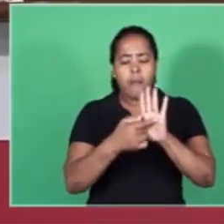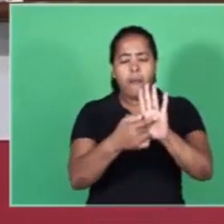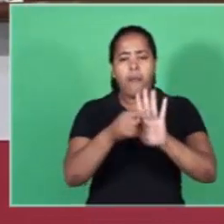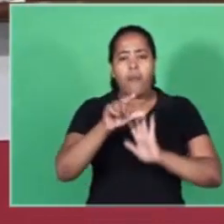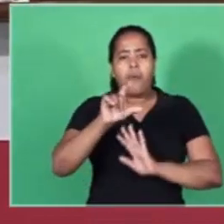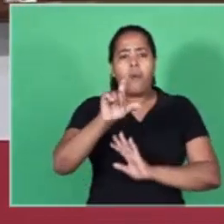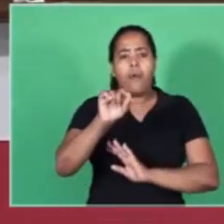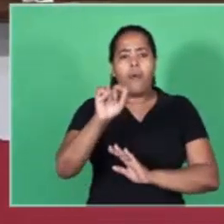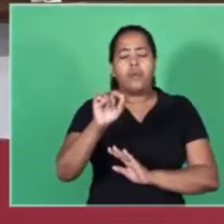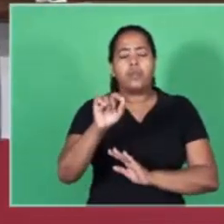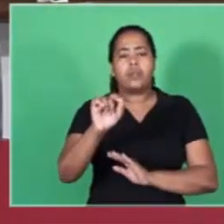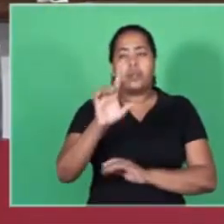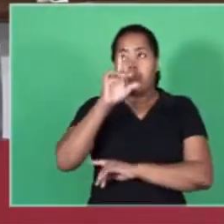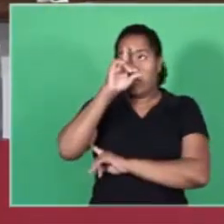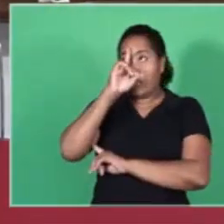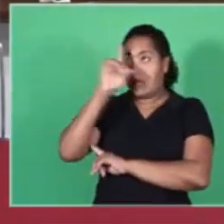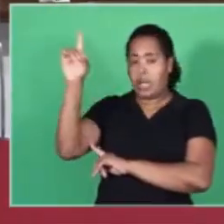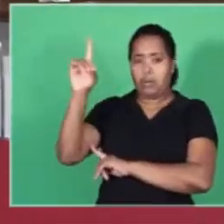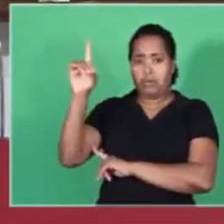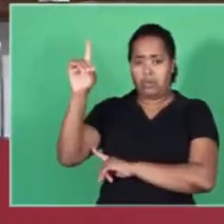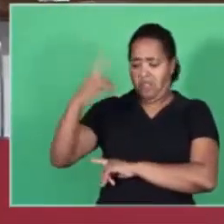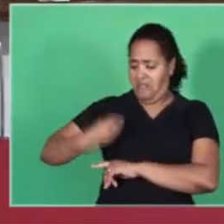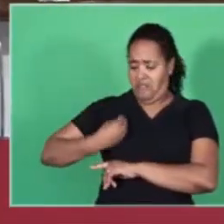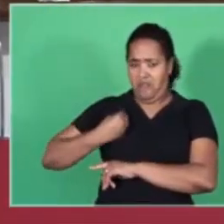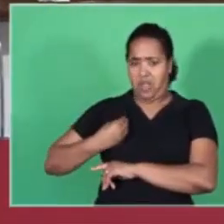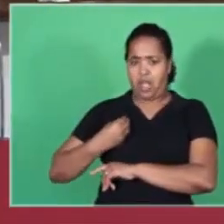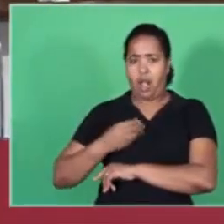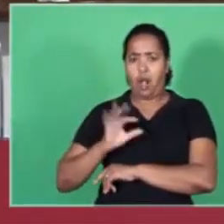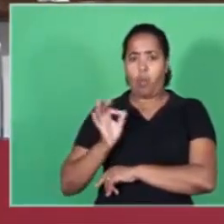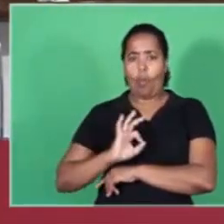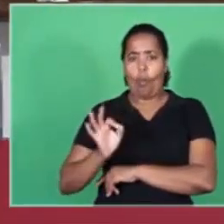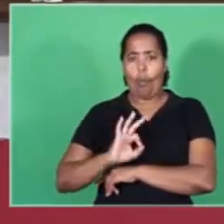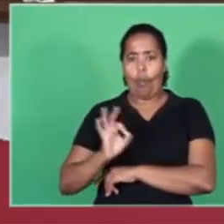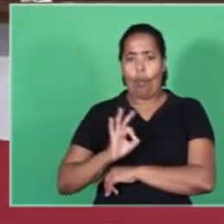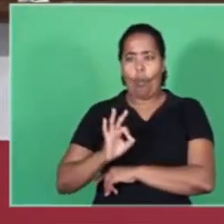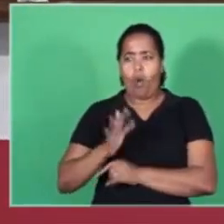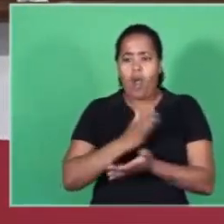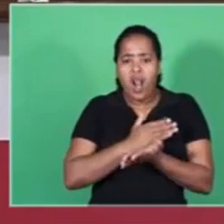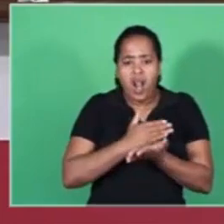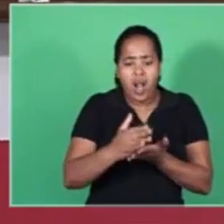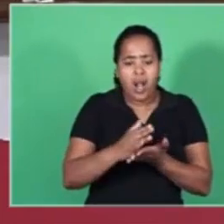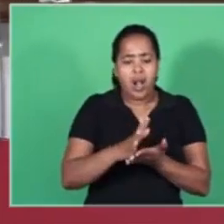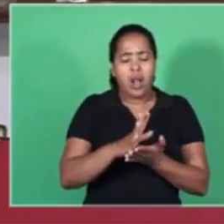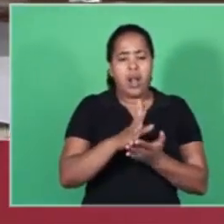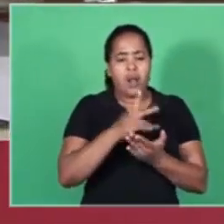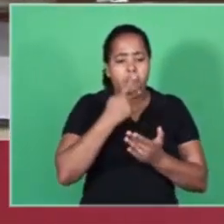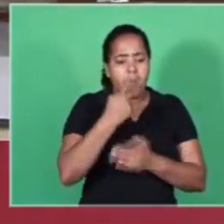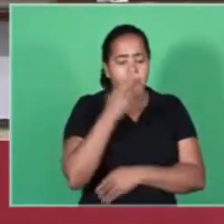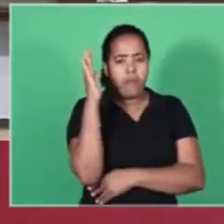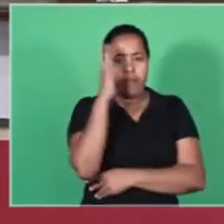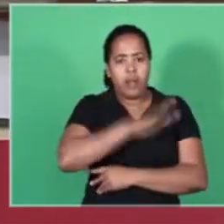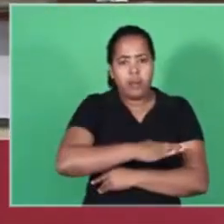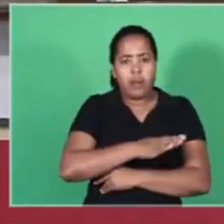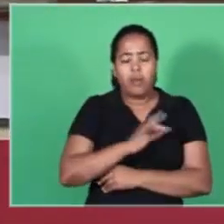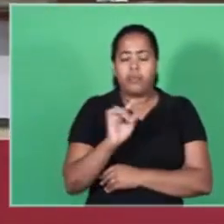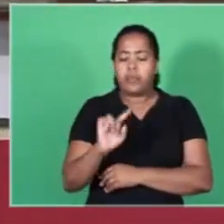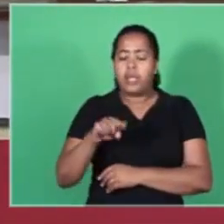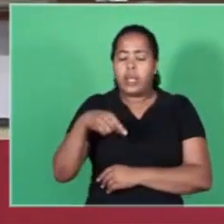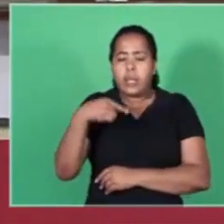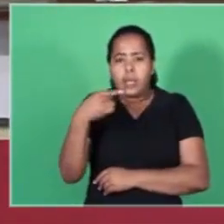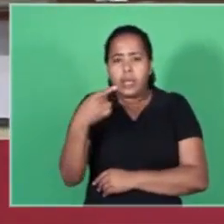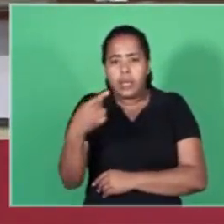começa a mostrar que Deus não existia. E começa a falar mal de Deus. Depois dele, vieram os